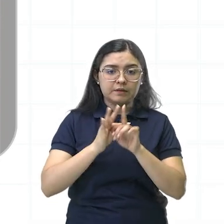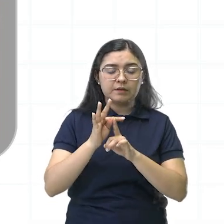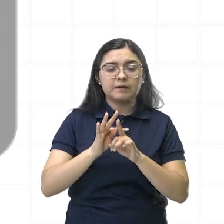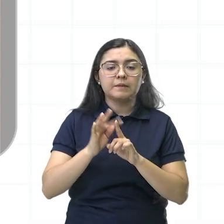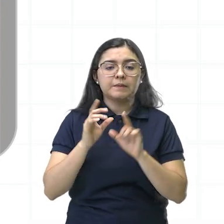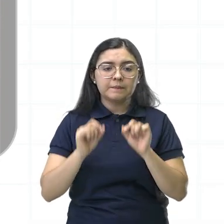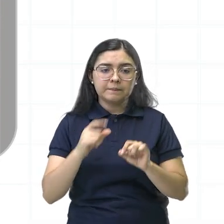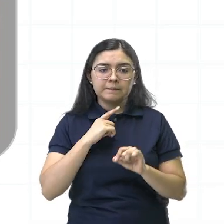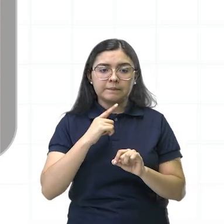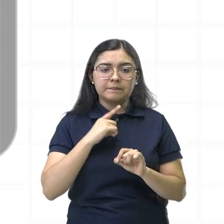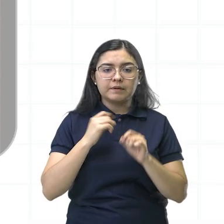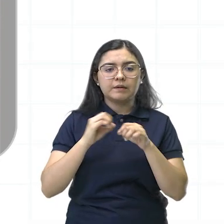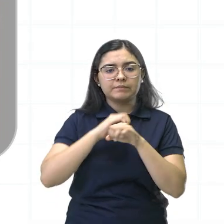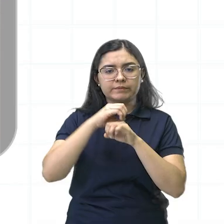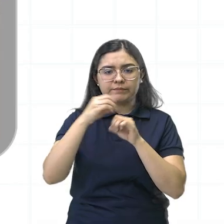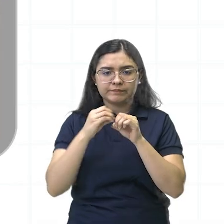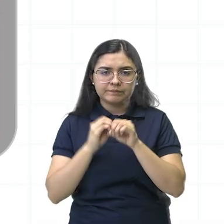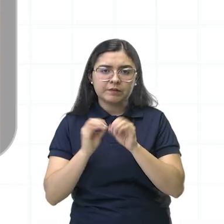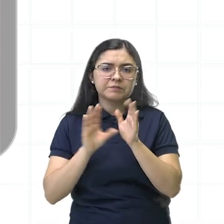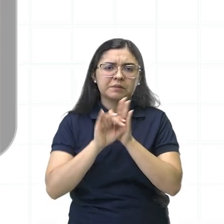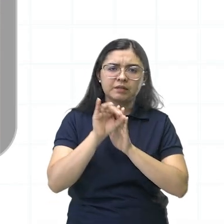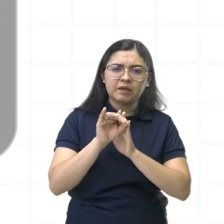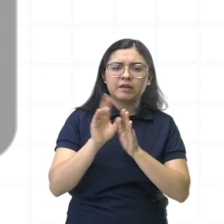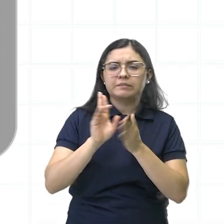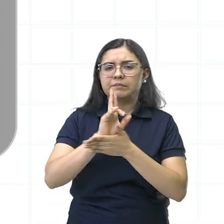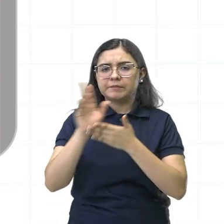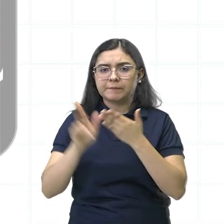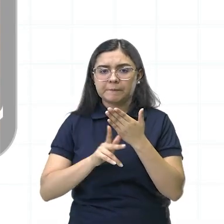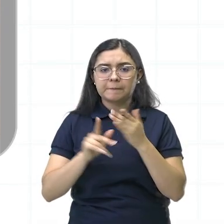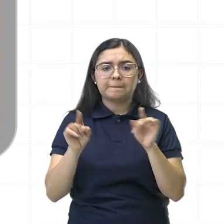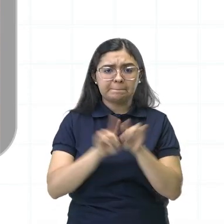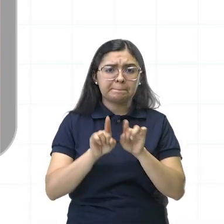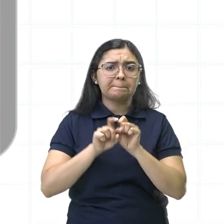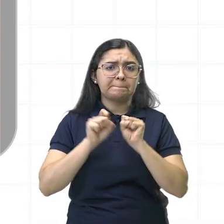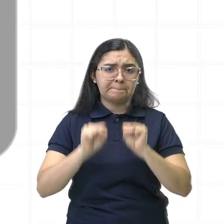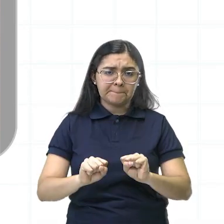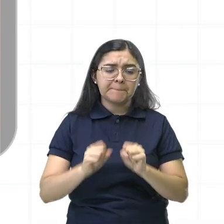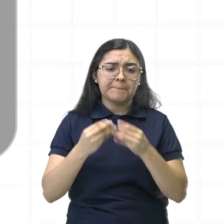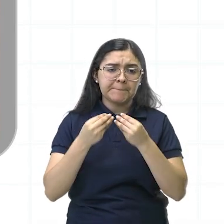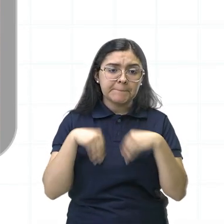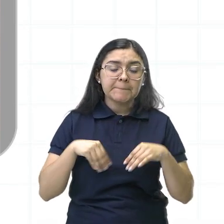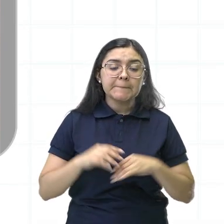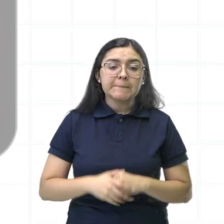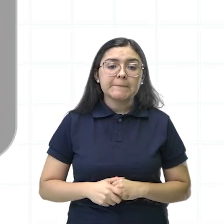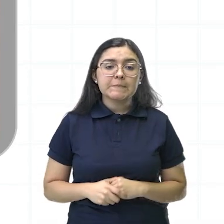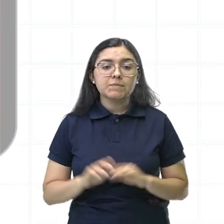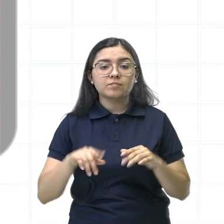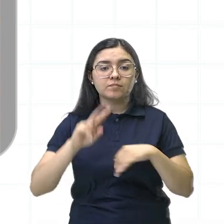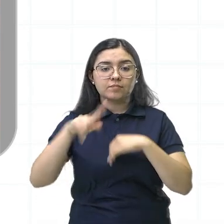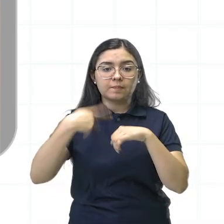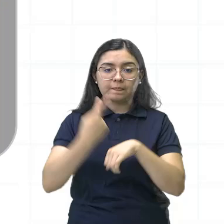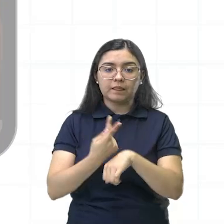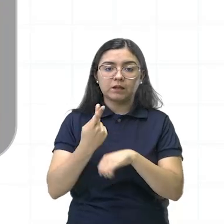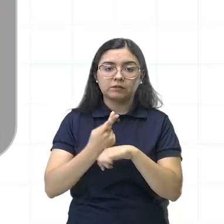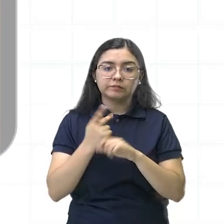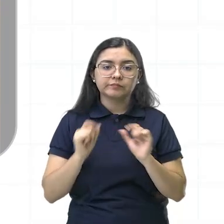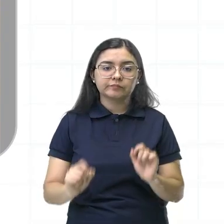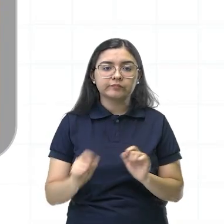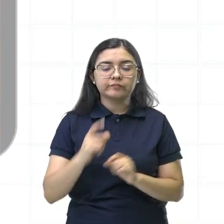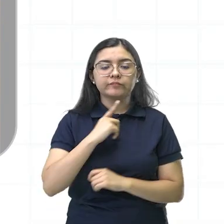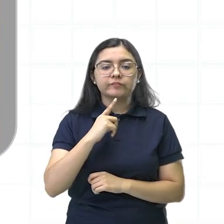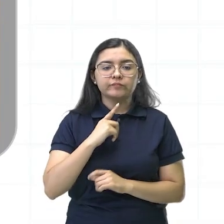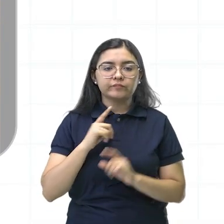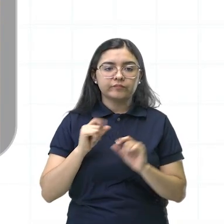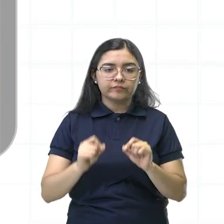os micro-organismos indesejados, aqueles que, inclusive, podem ser até patógenos. Depois, vai haver